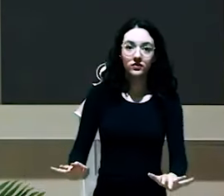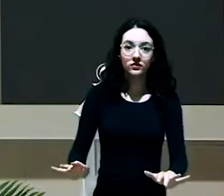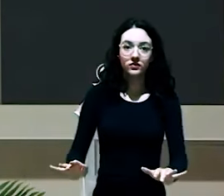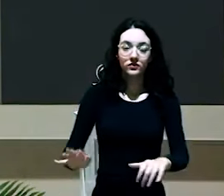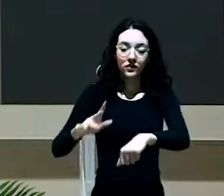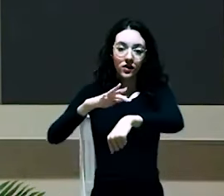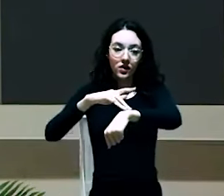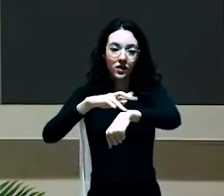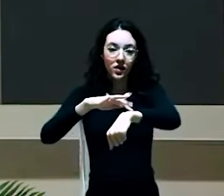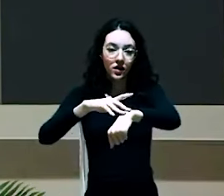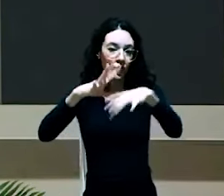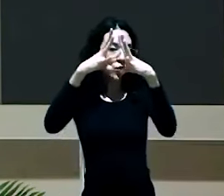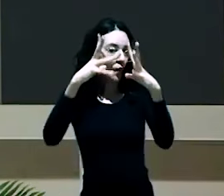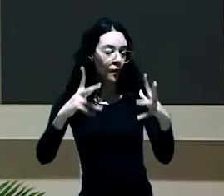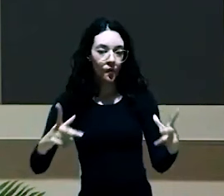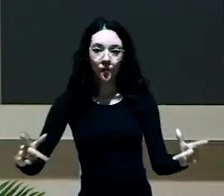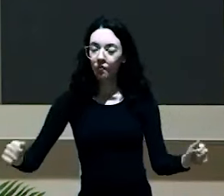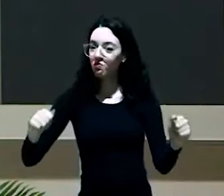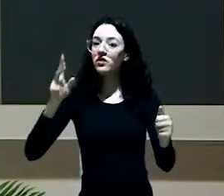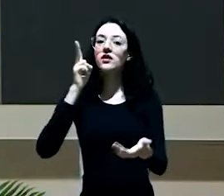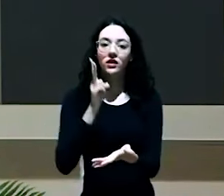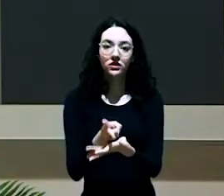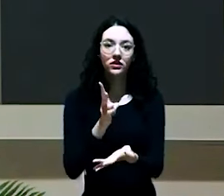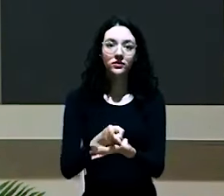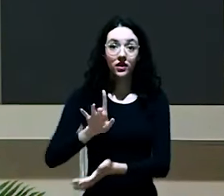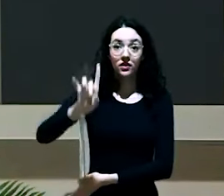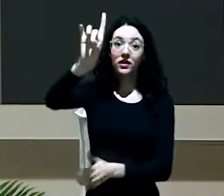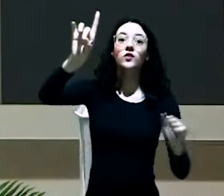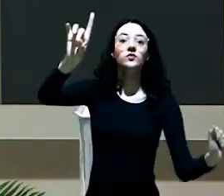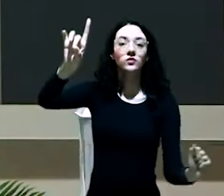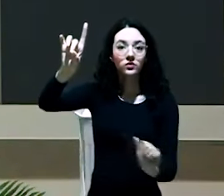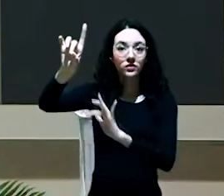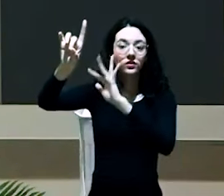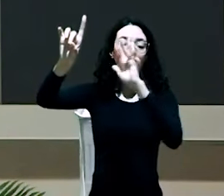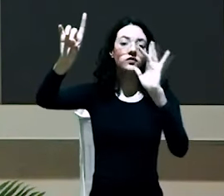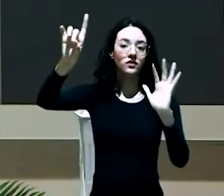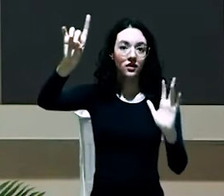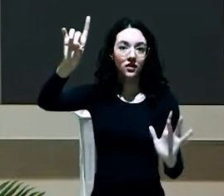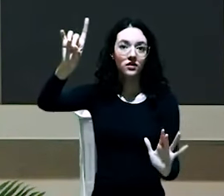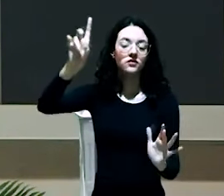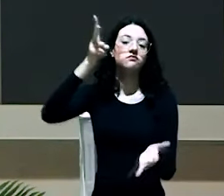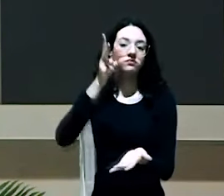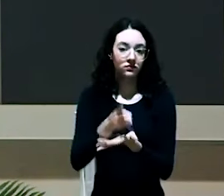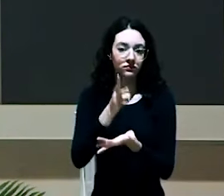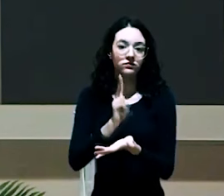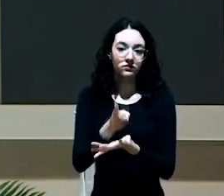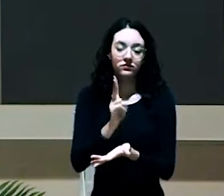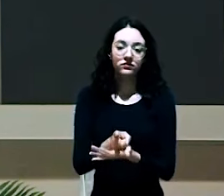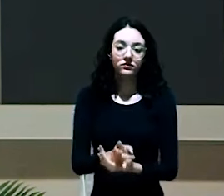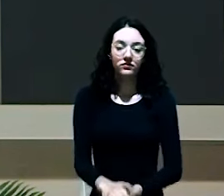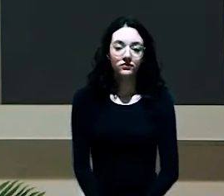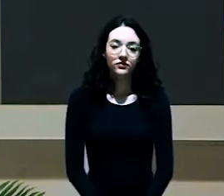E Deus faz milagre onde Ele é glorificado. Ele faz desaparecer para sempre.